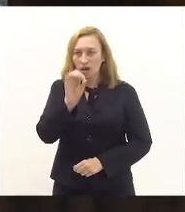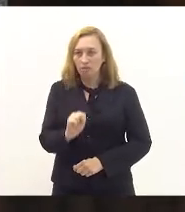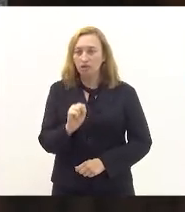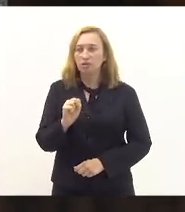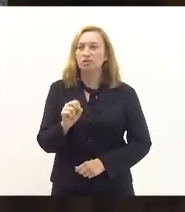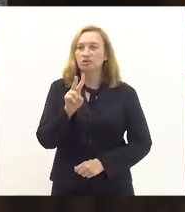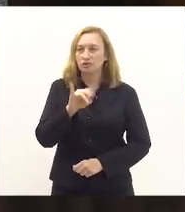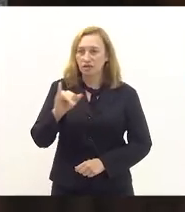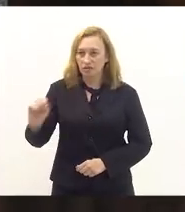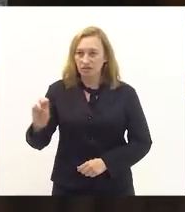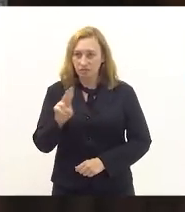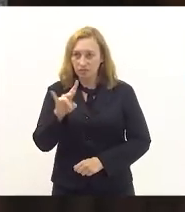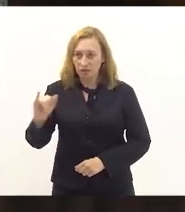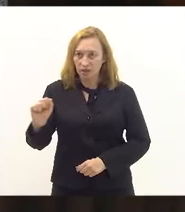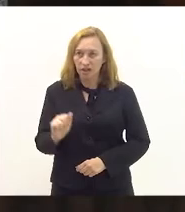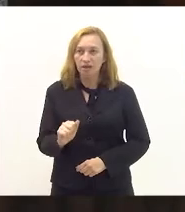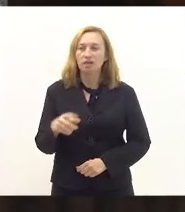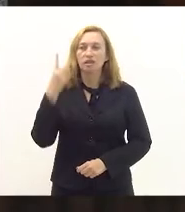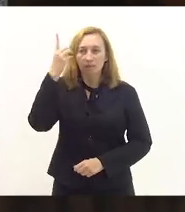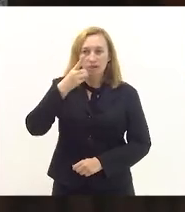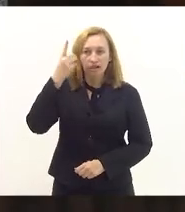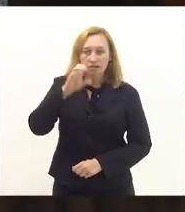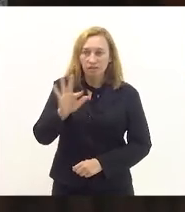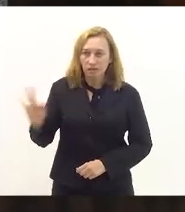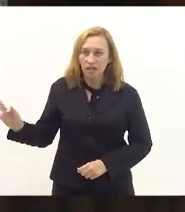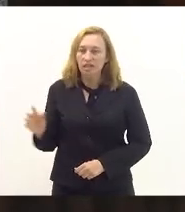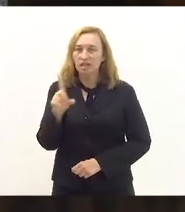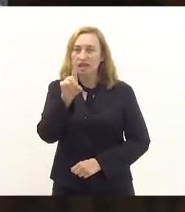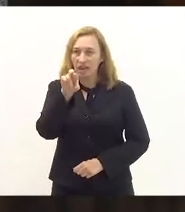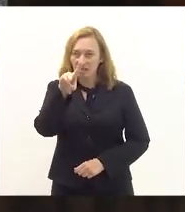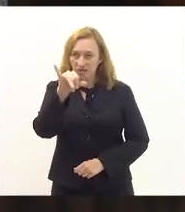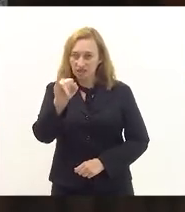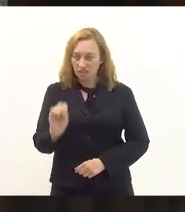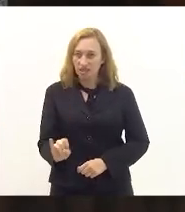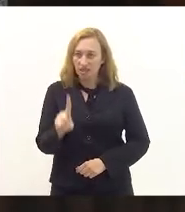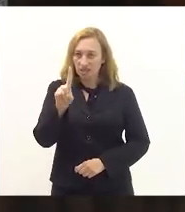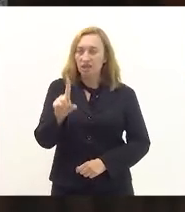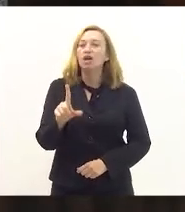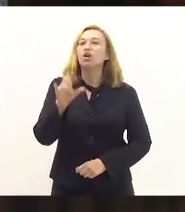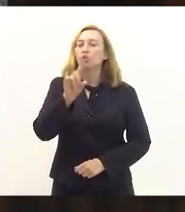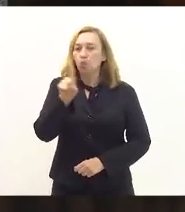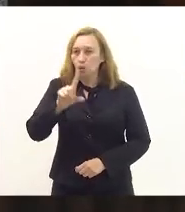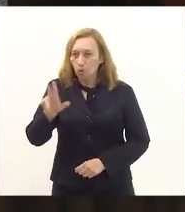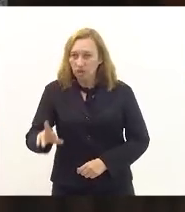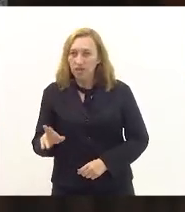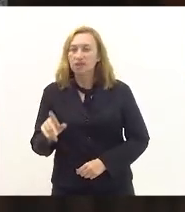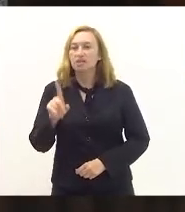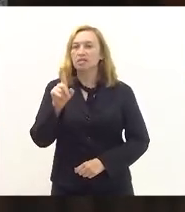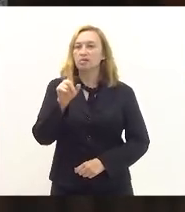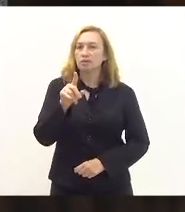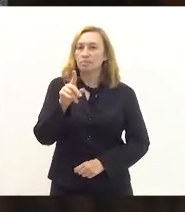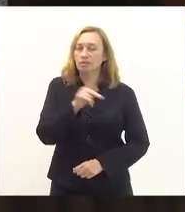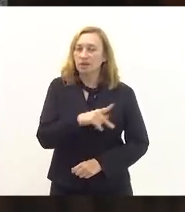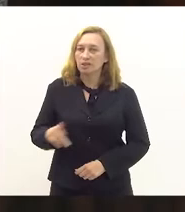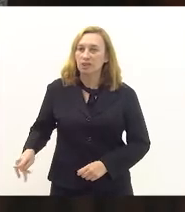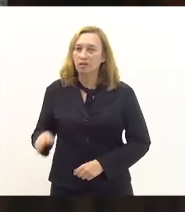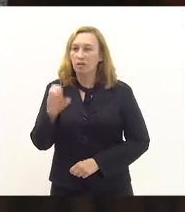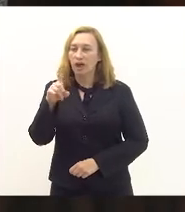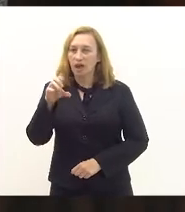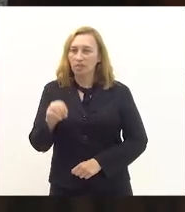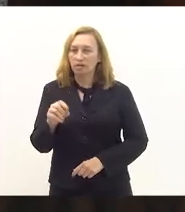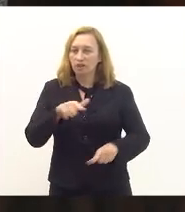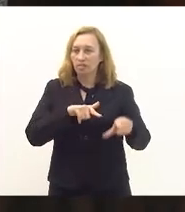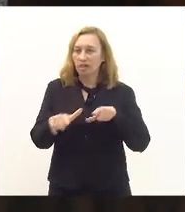Nunes, assessora do deputado federal Dave Miranda. Luiz Moreira, presidente do Ecotrabalhismo.